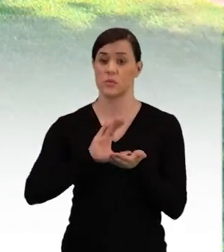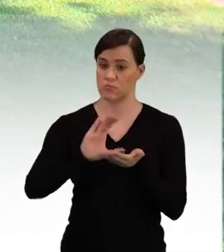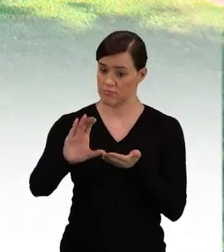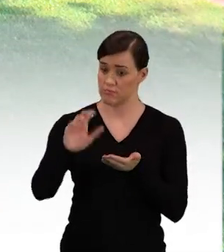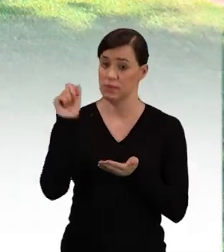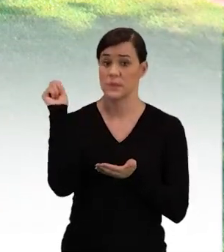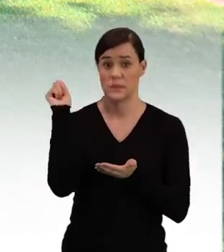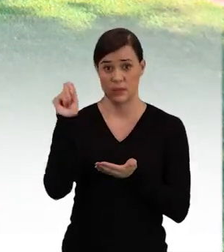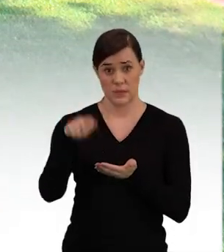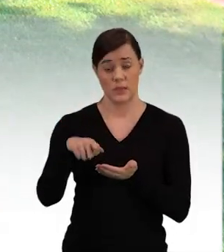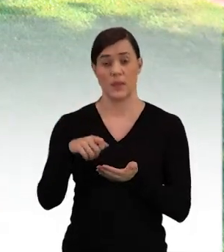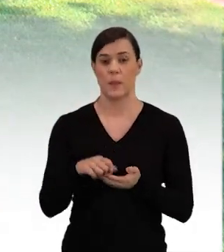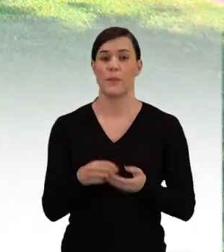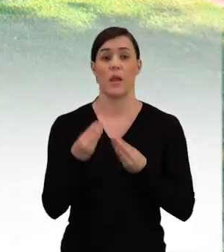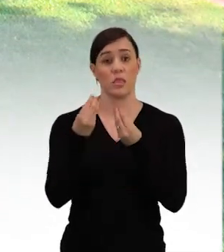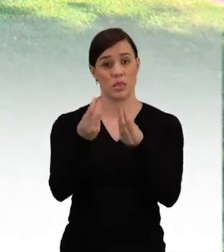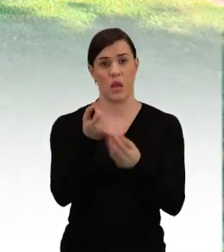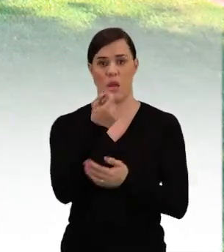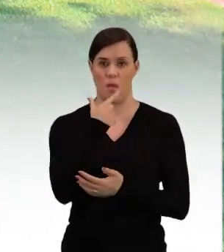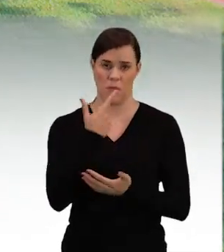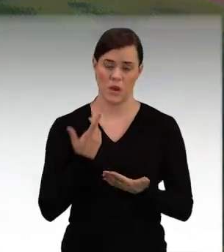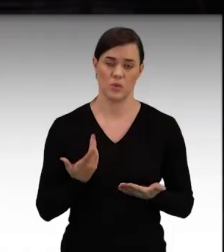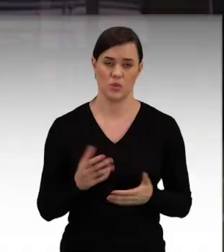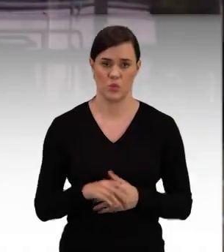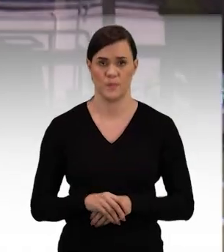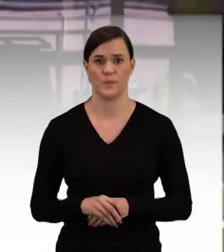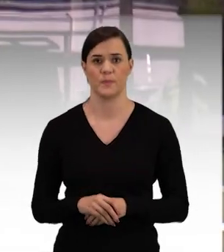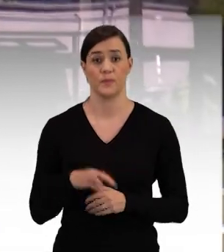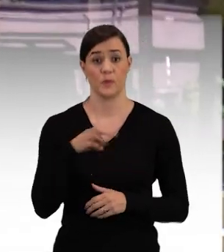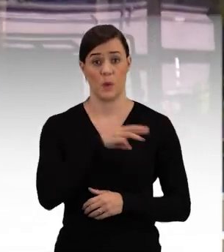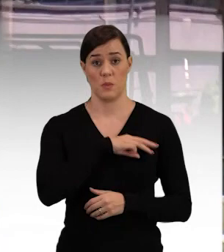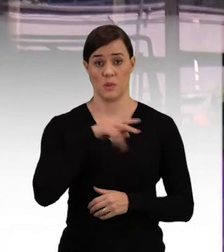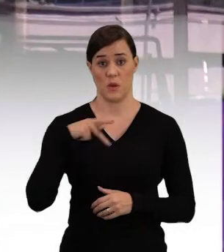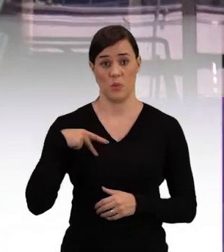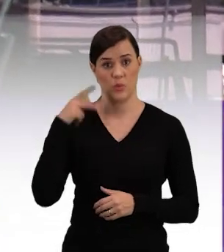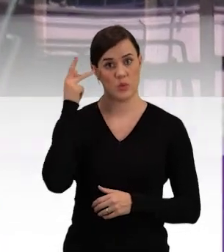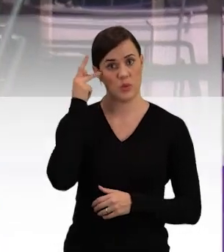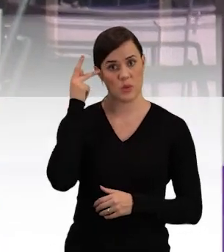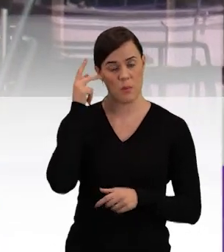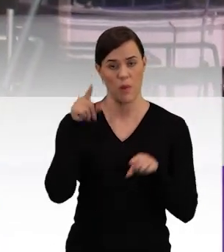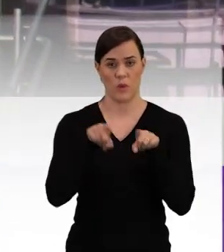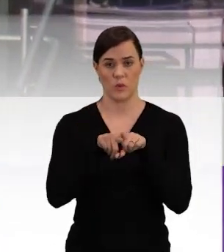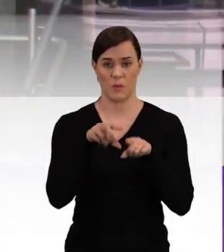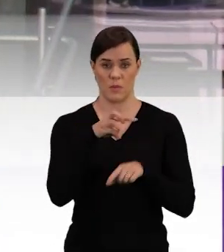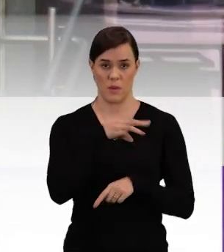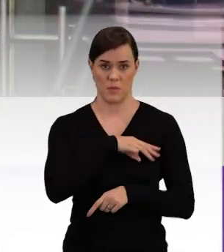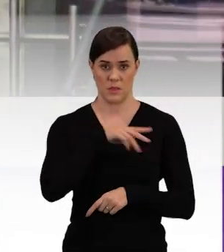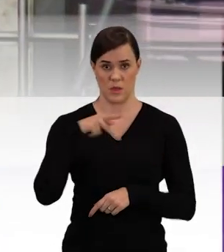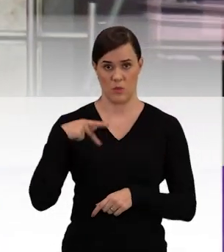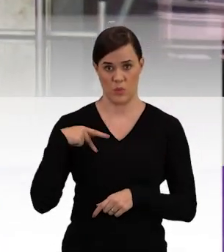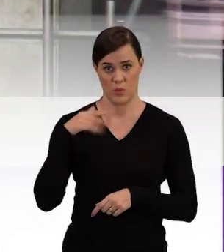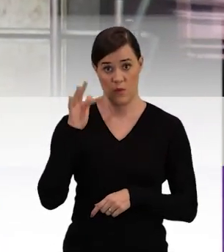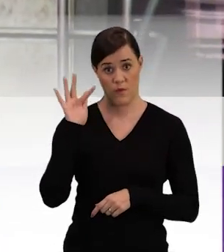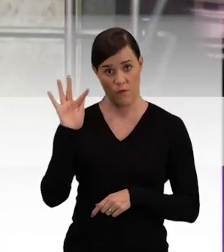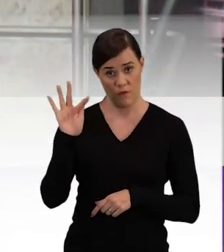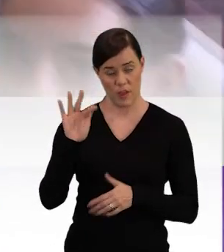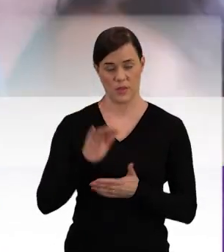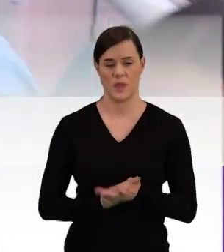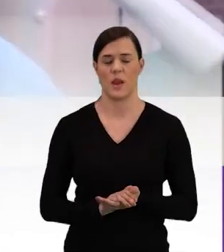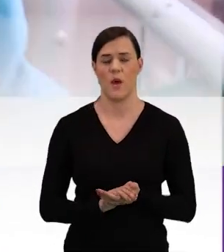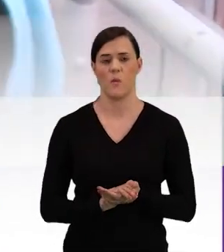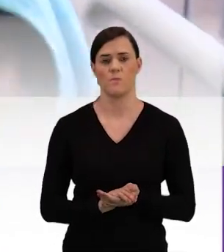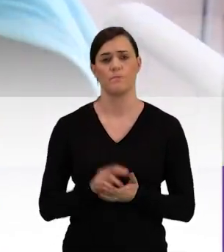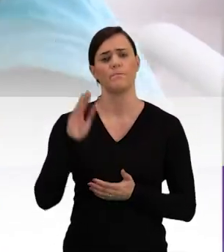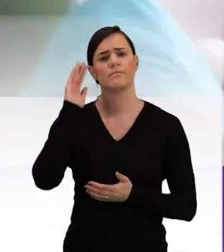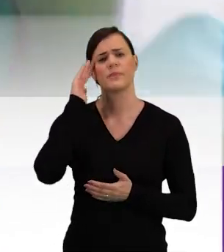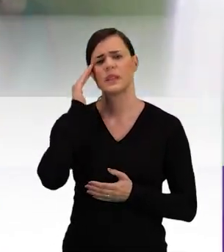verba justamente para poder fazer a entrega dessa medicação. Tanto o Ministério Público de São Paulo quanto o Ministério Público Federal